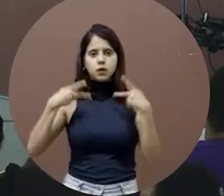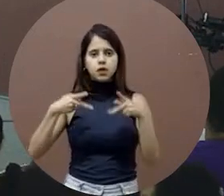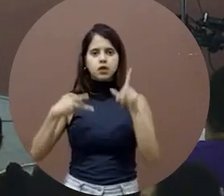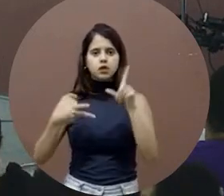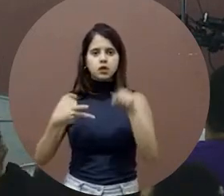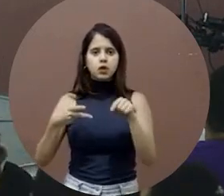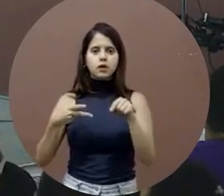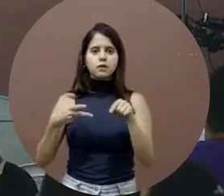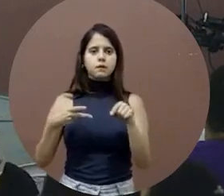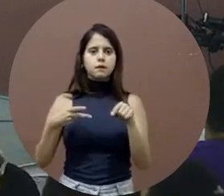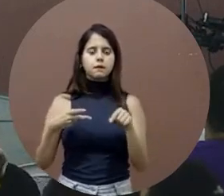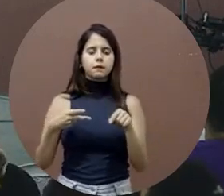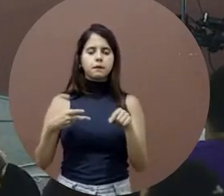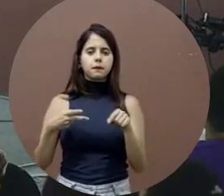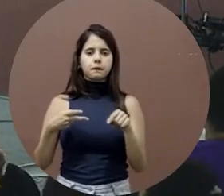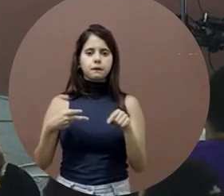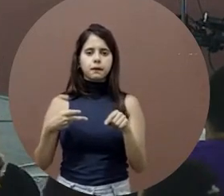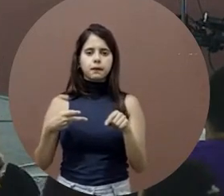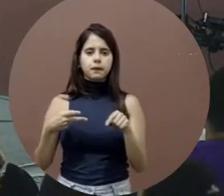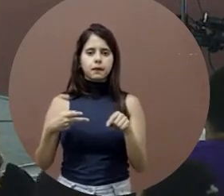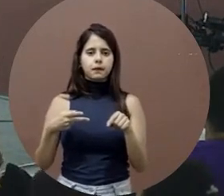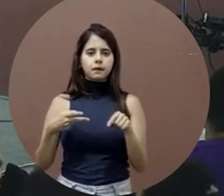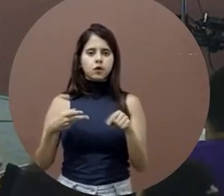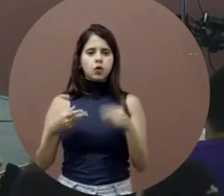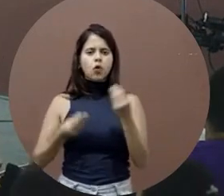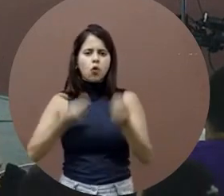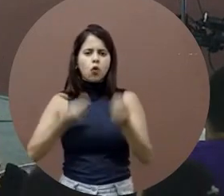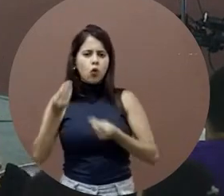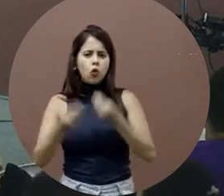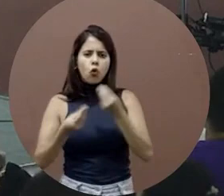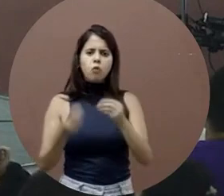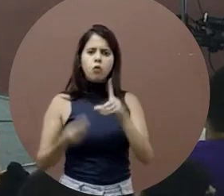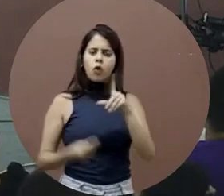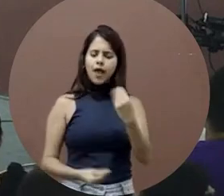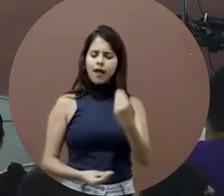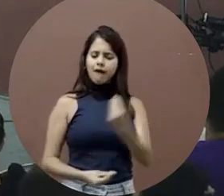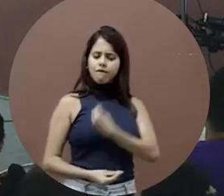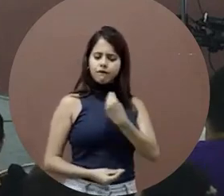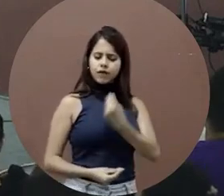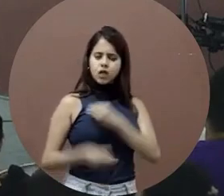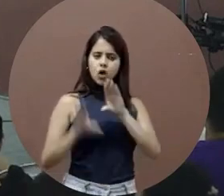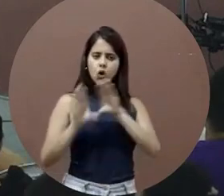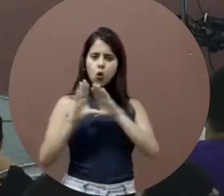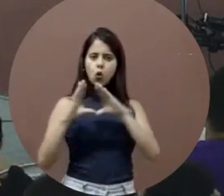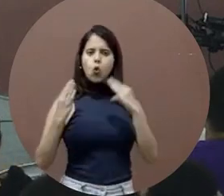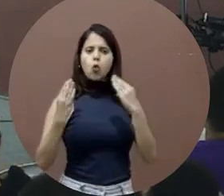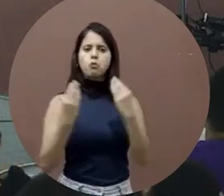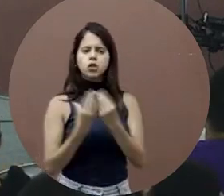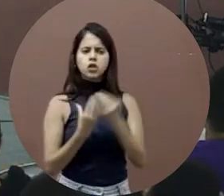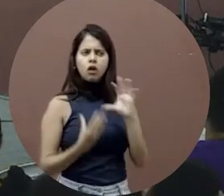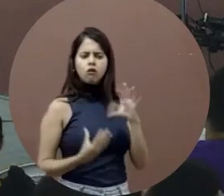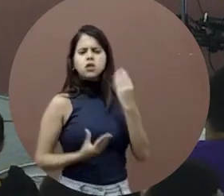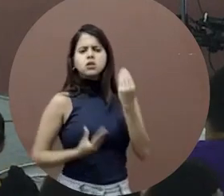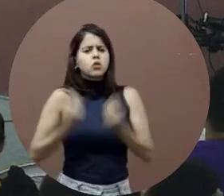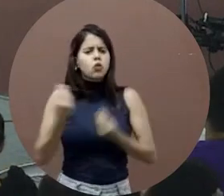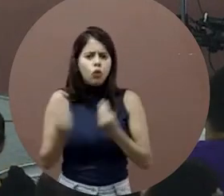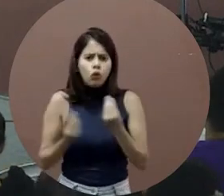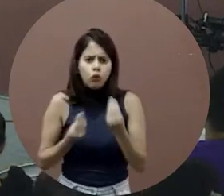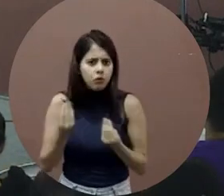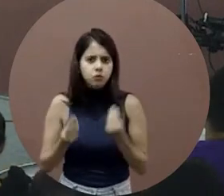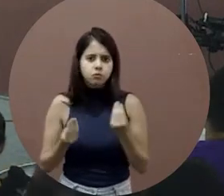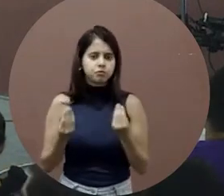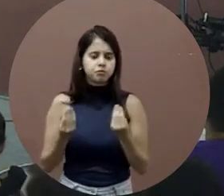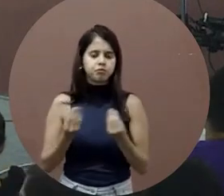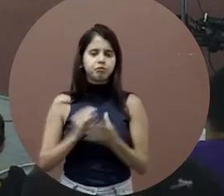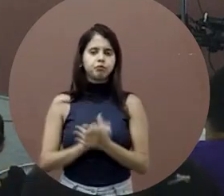vai falar um pouco sobre como a vida comunitária acontece. Como é que a vida comunitária acontece?